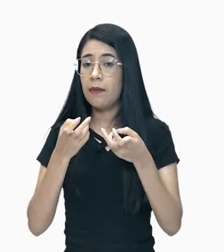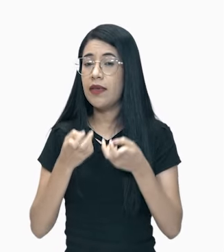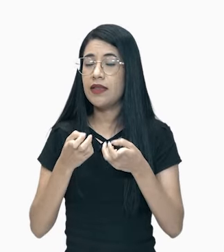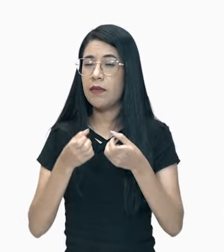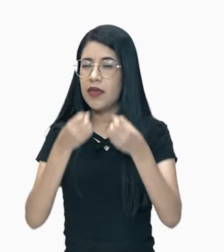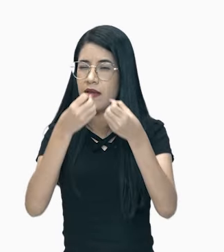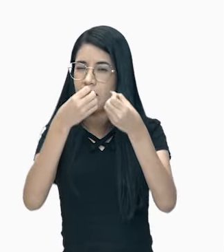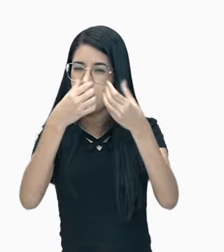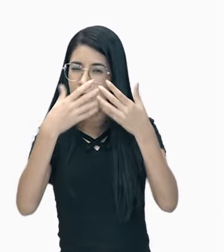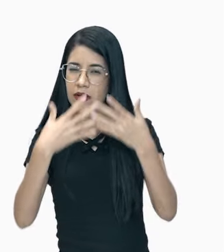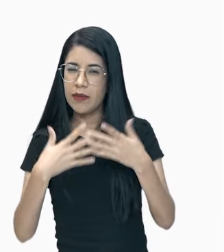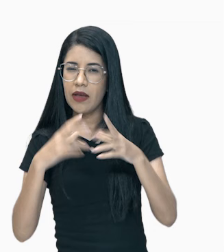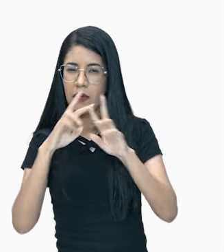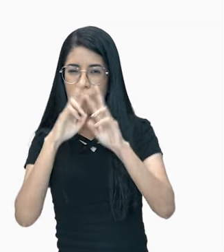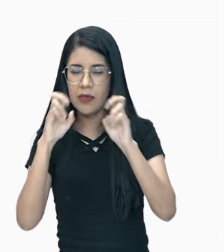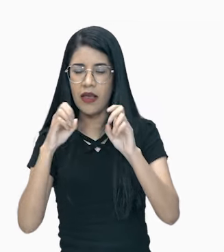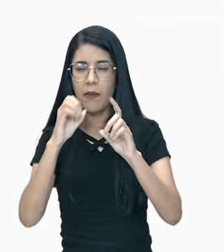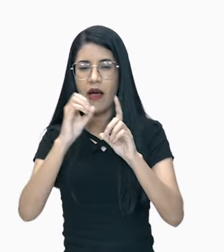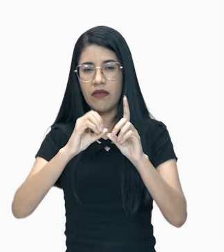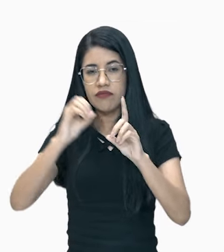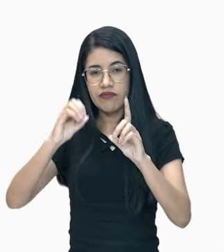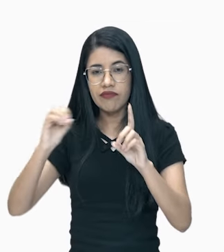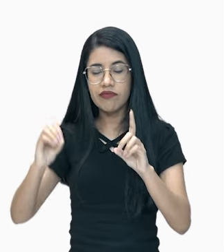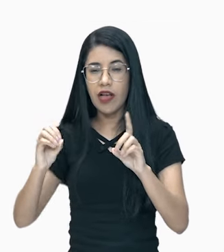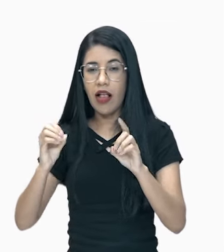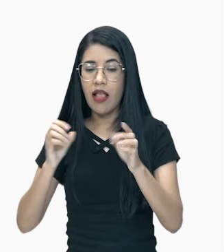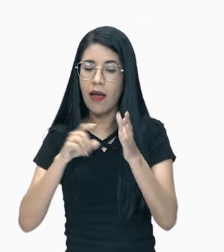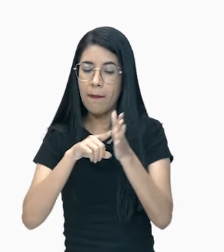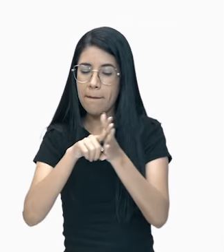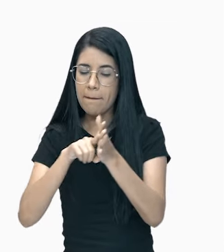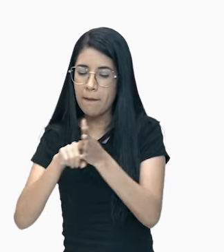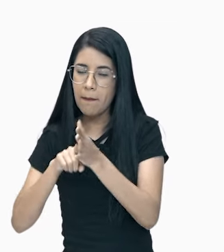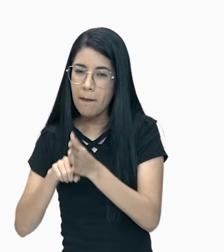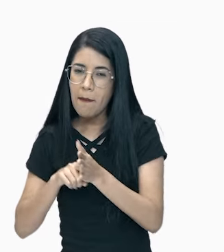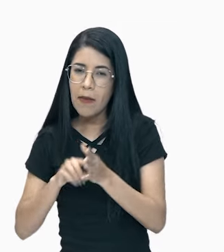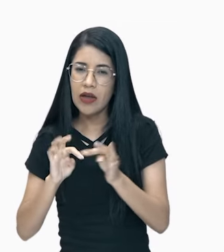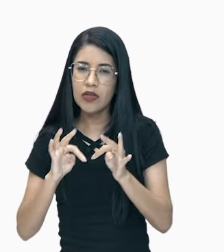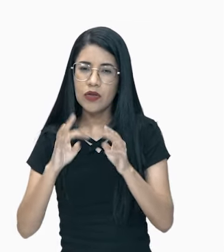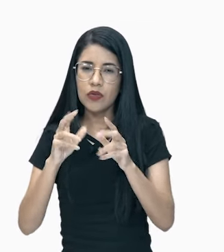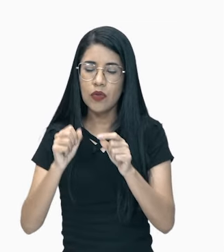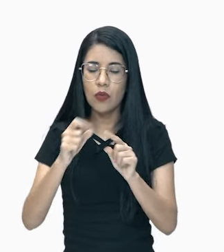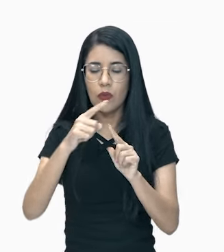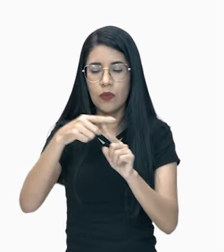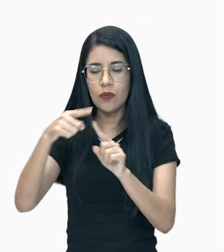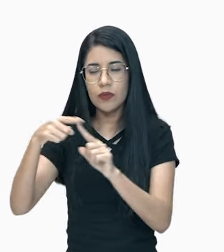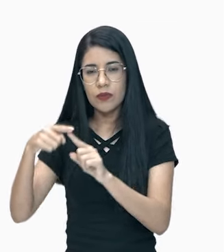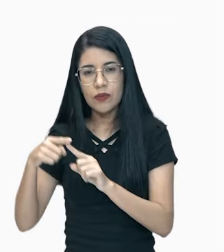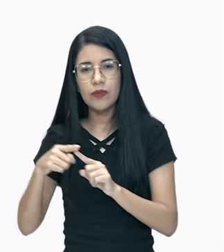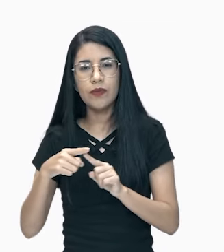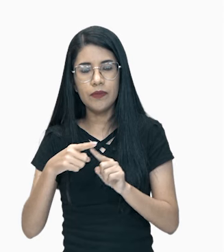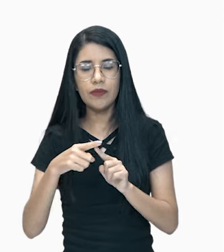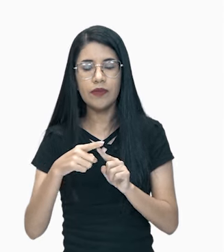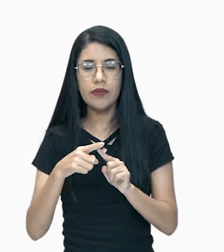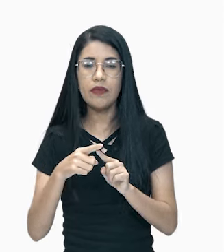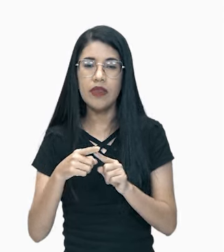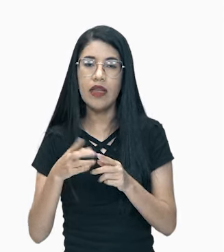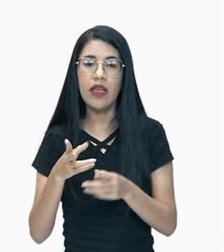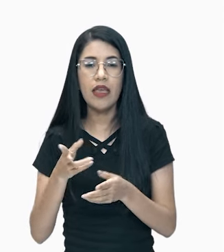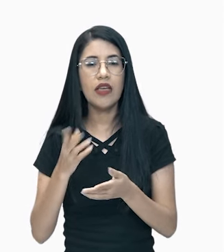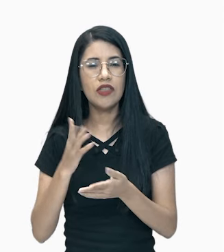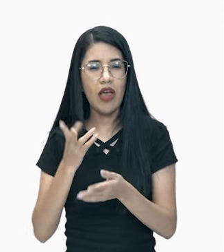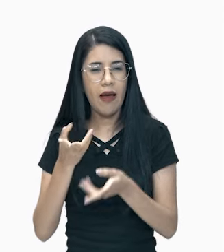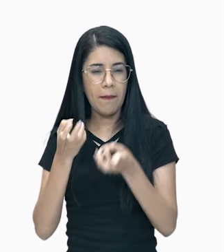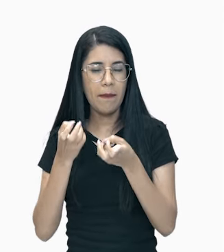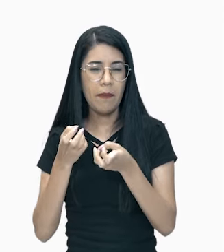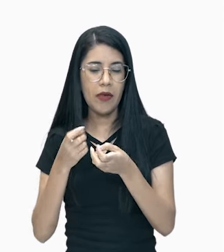fala da ondulatória, que vai estudar todos os tipos de ondas, que nós já vimos aí, que